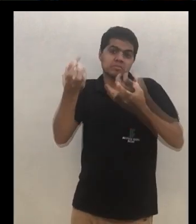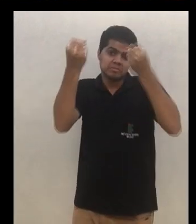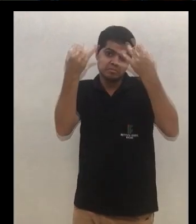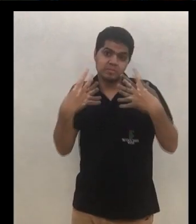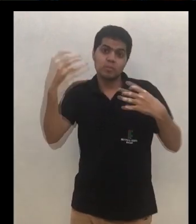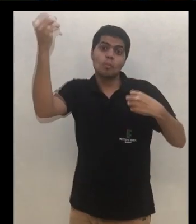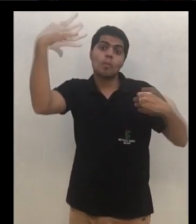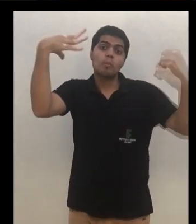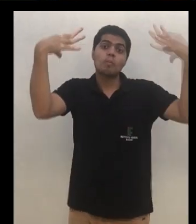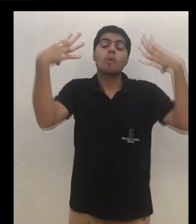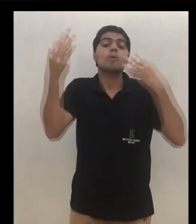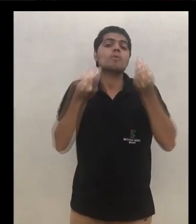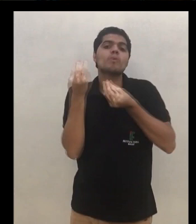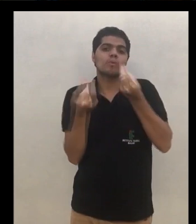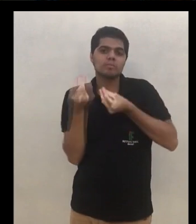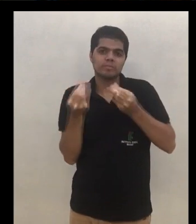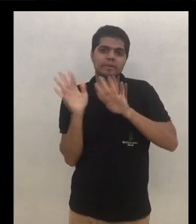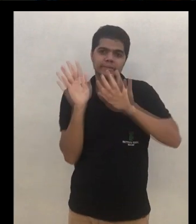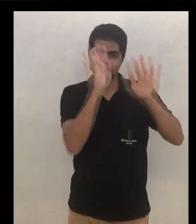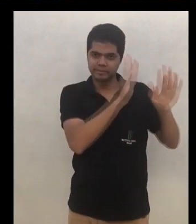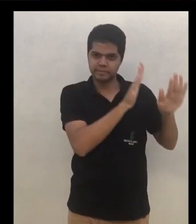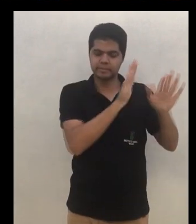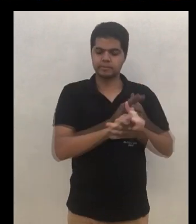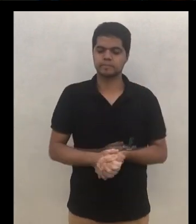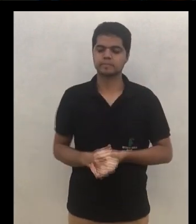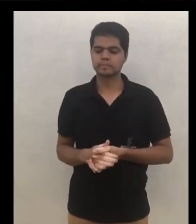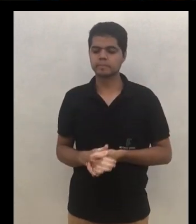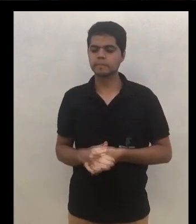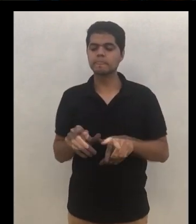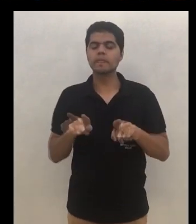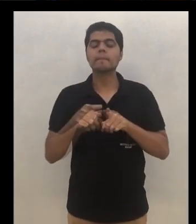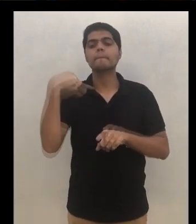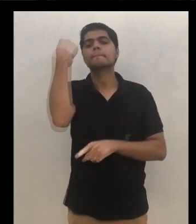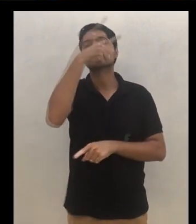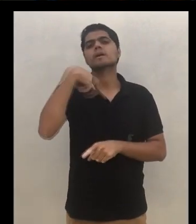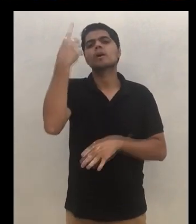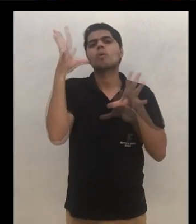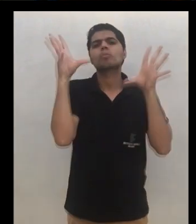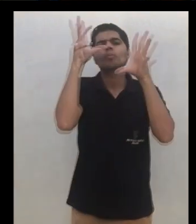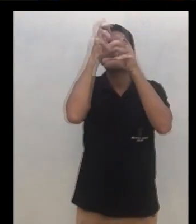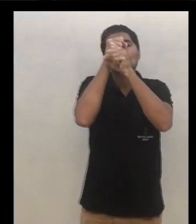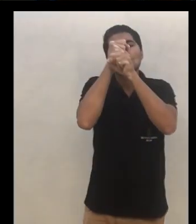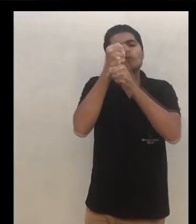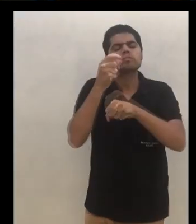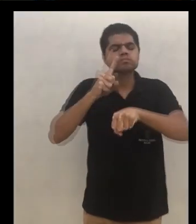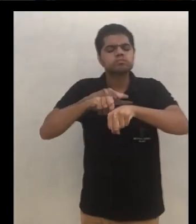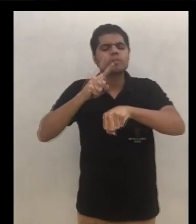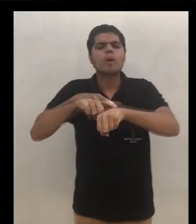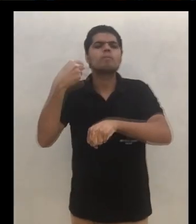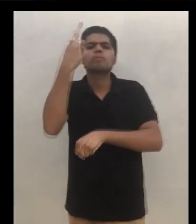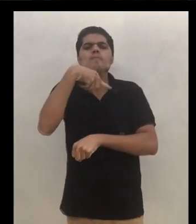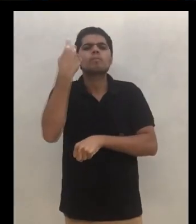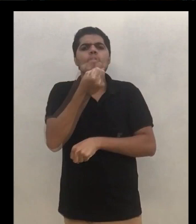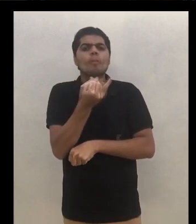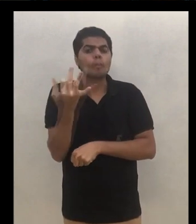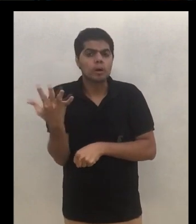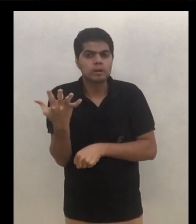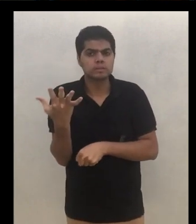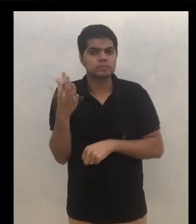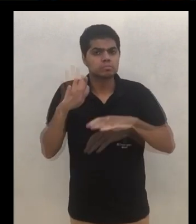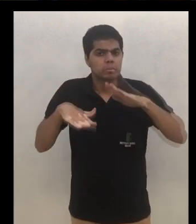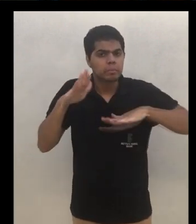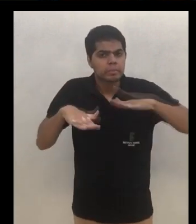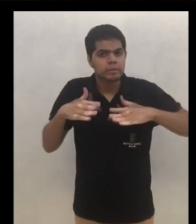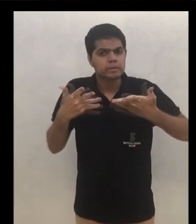sabe. O período mínimo no escuro previsto, né, deste artigo, na questão da luminosidade, não